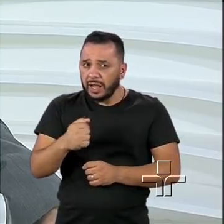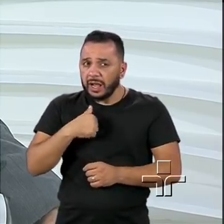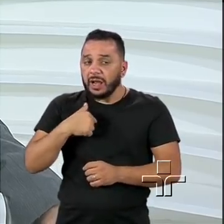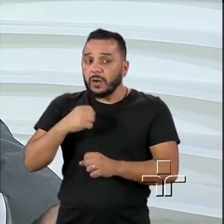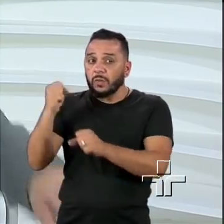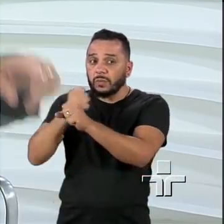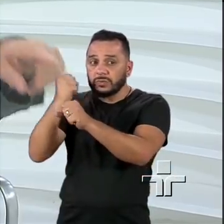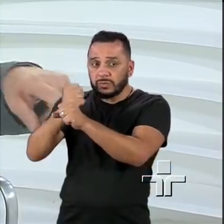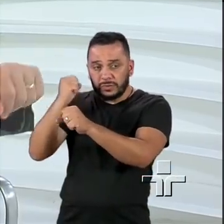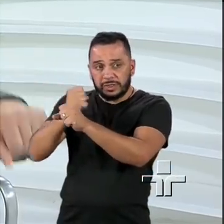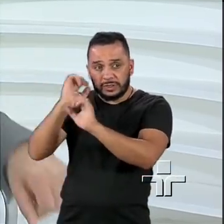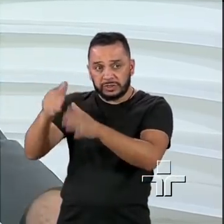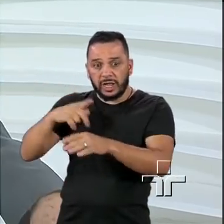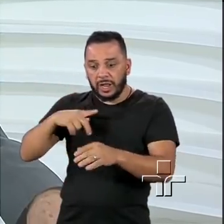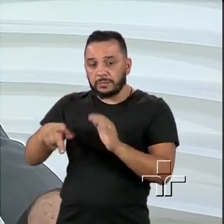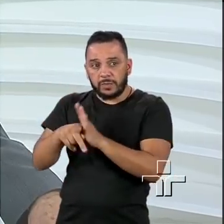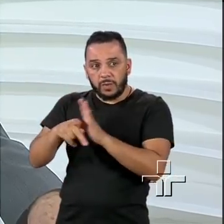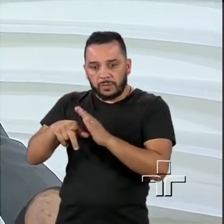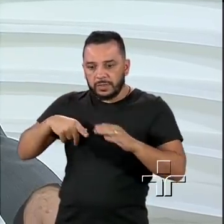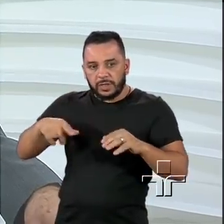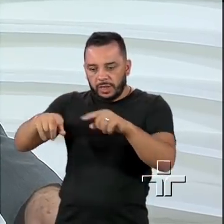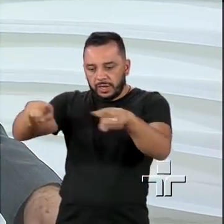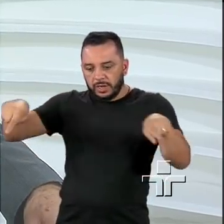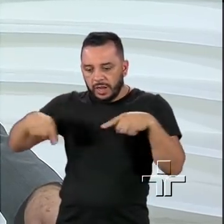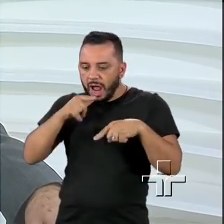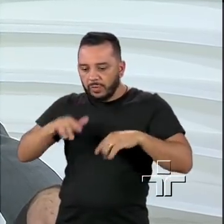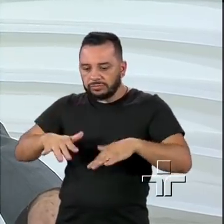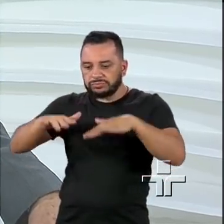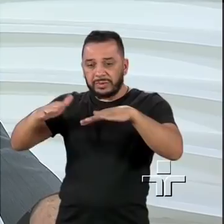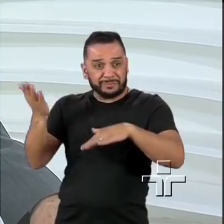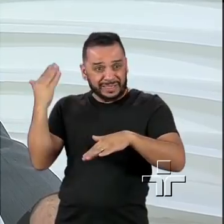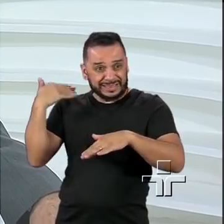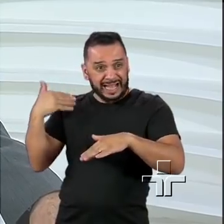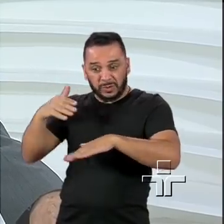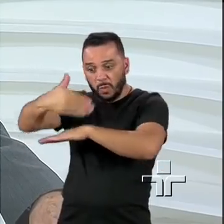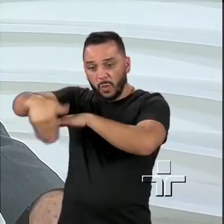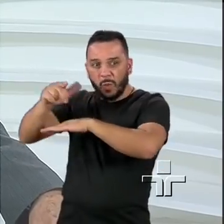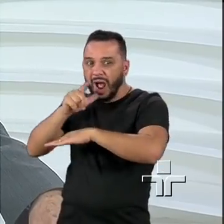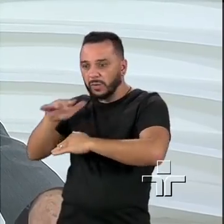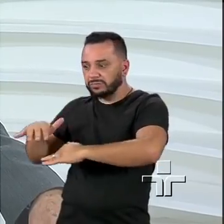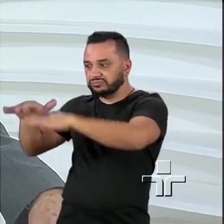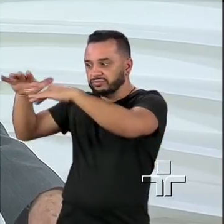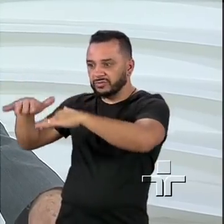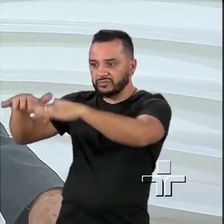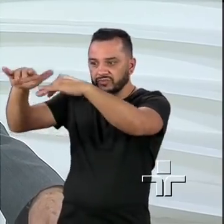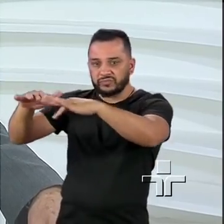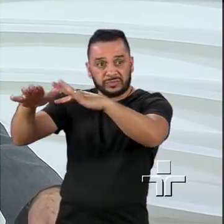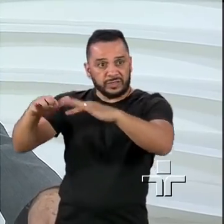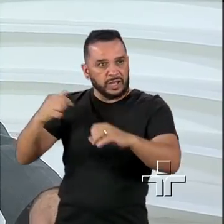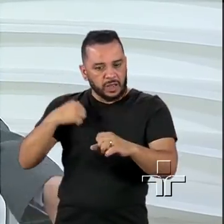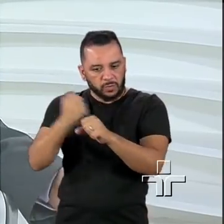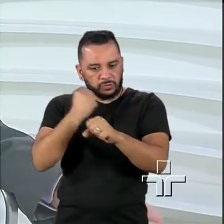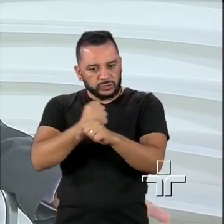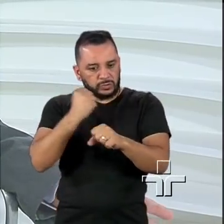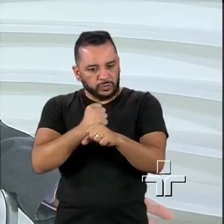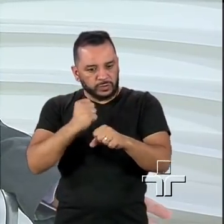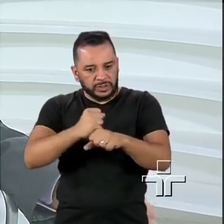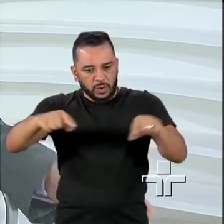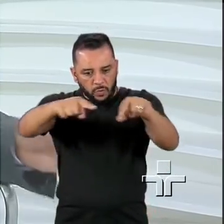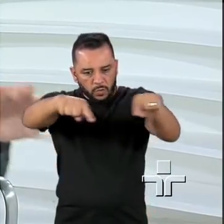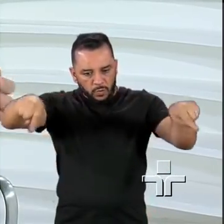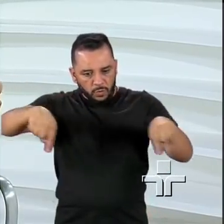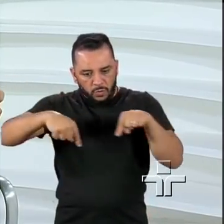primeira casa lá tinha enchente, hoje não tem mais. E você sabe que o planejamento, seja de combate à enchente, seja dos corredores, é